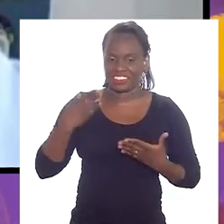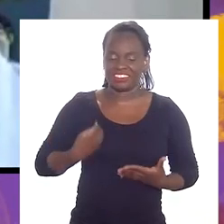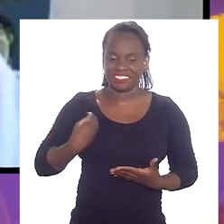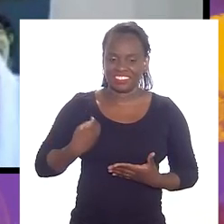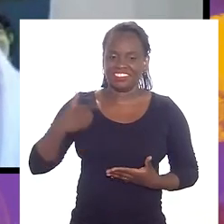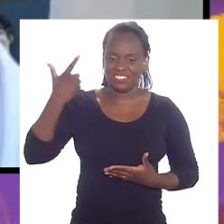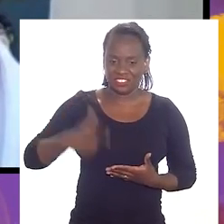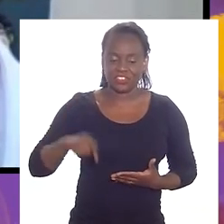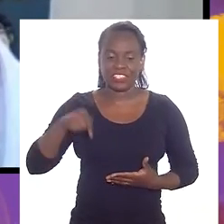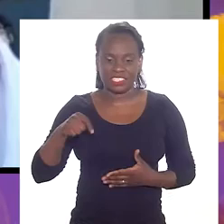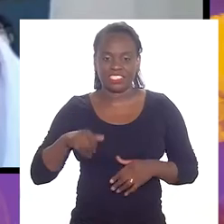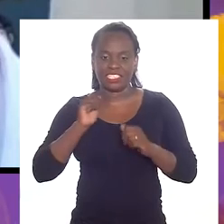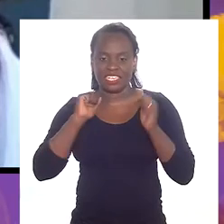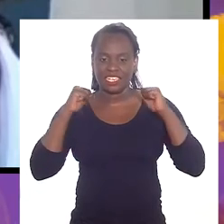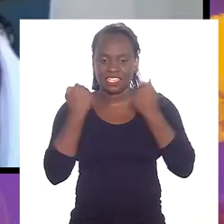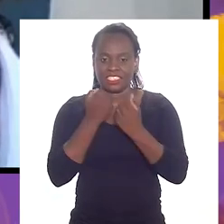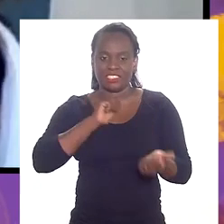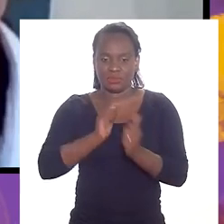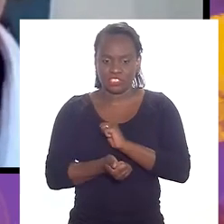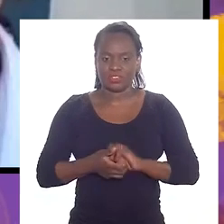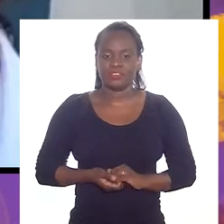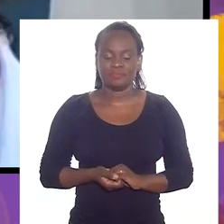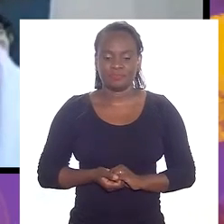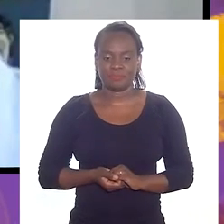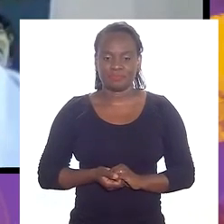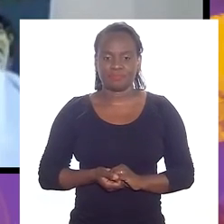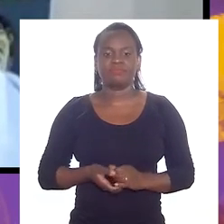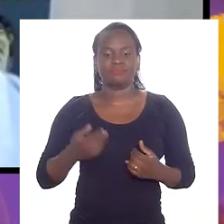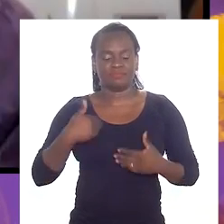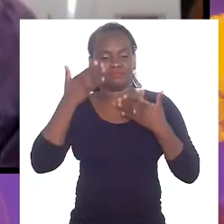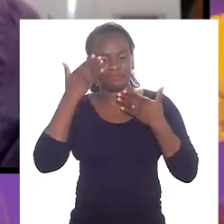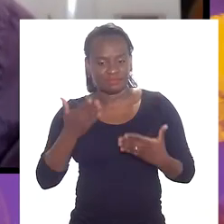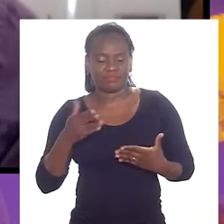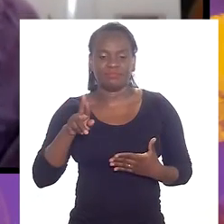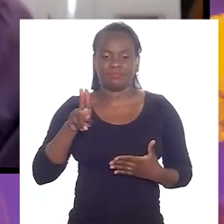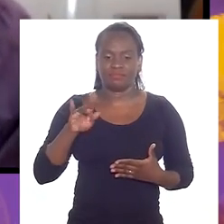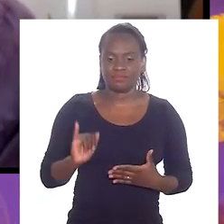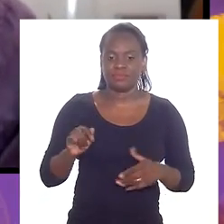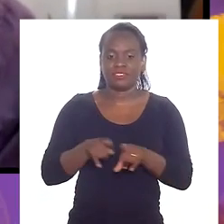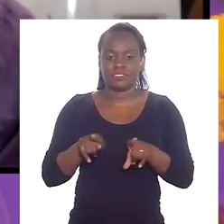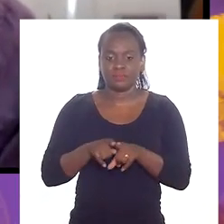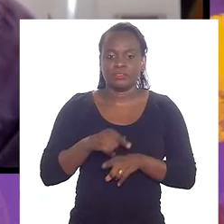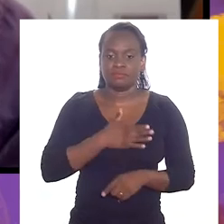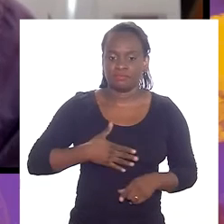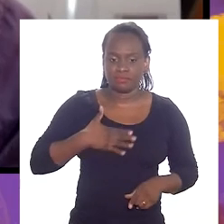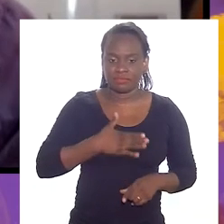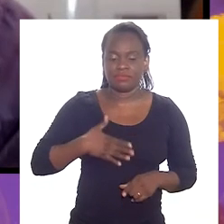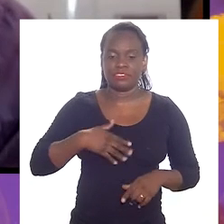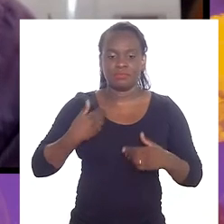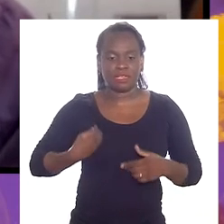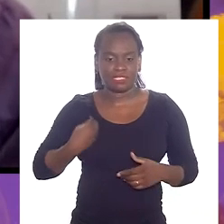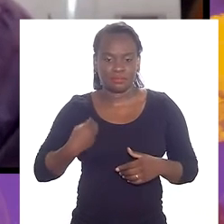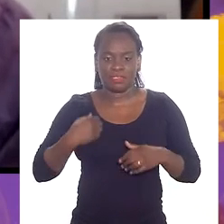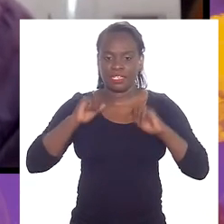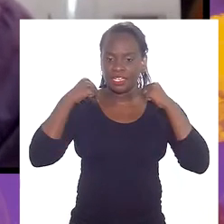obrigado pela sua presença mais uma vez aqui no Arena esportiva e agradeço Rui e é um prazer participar do